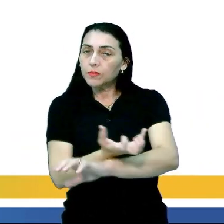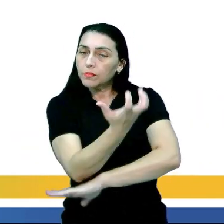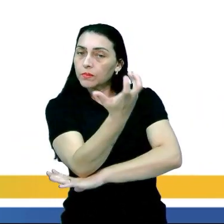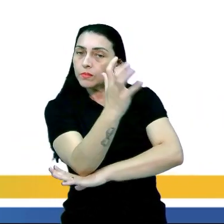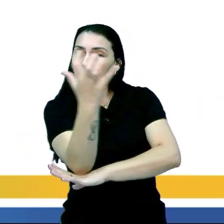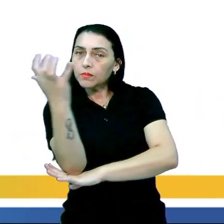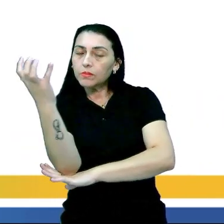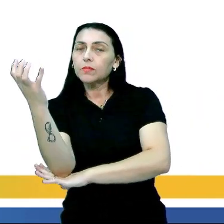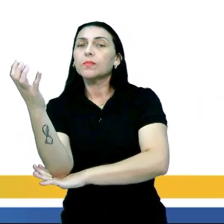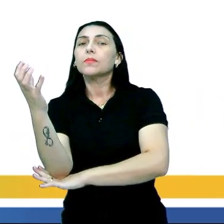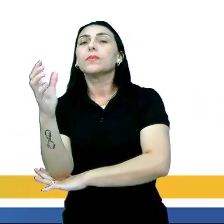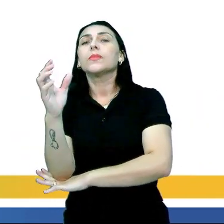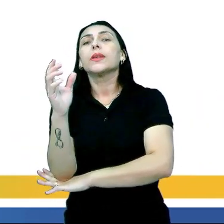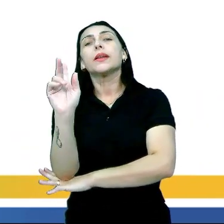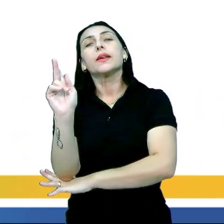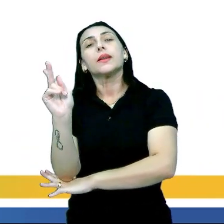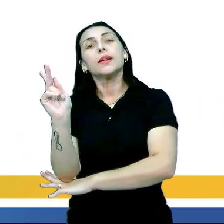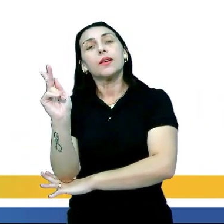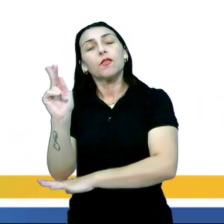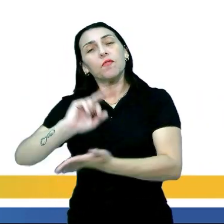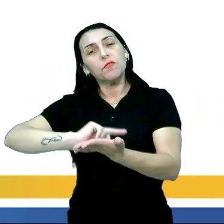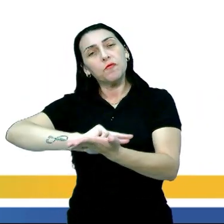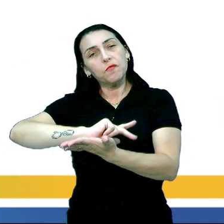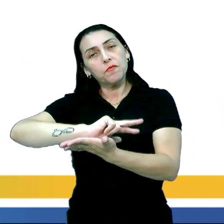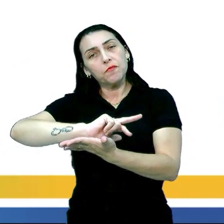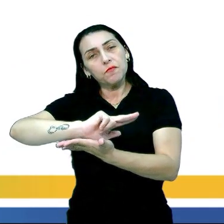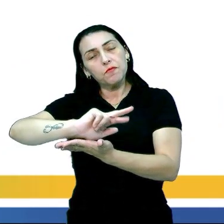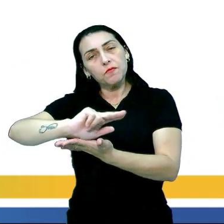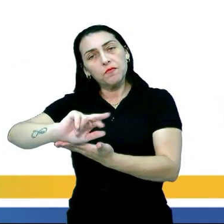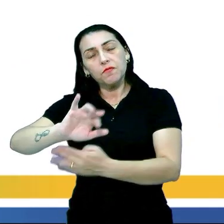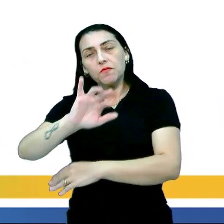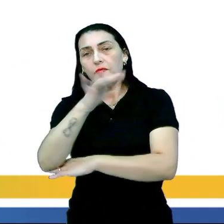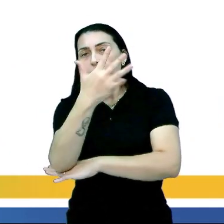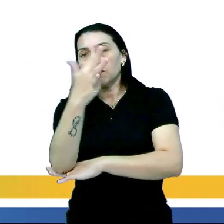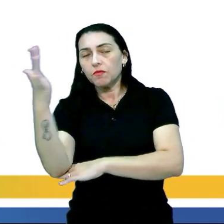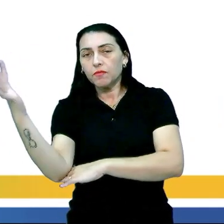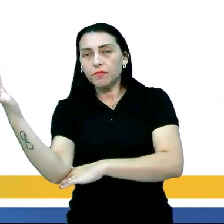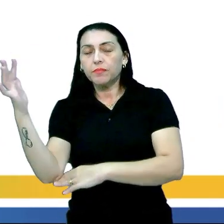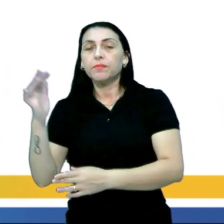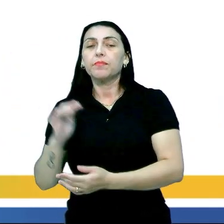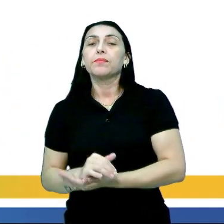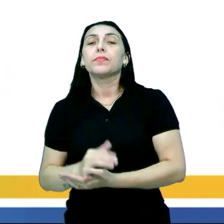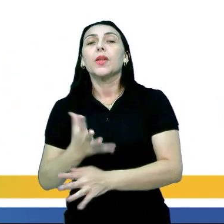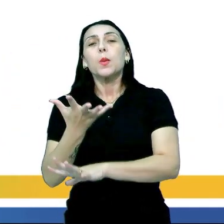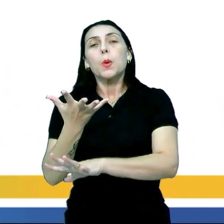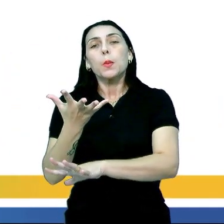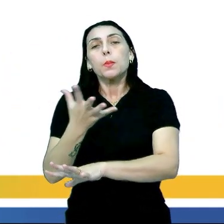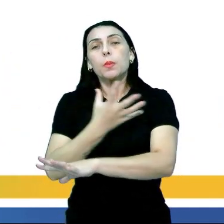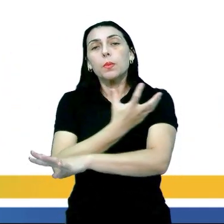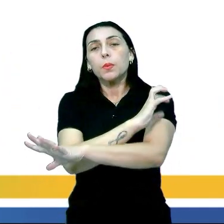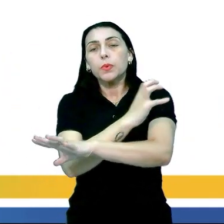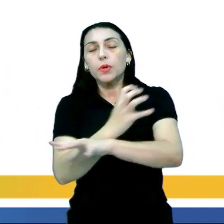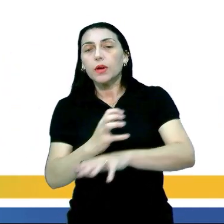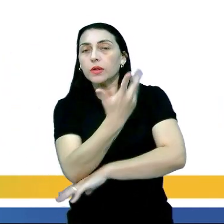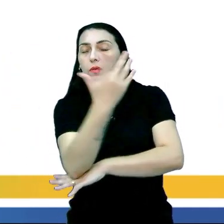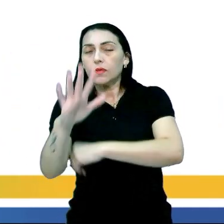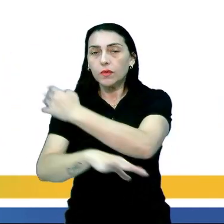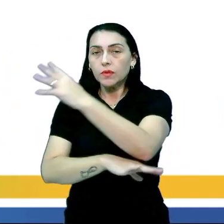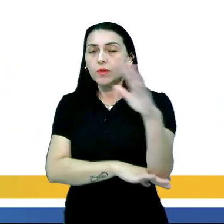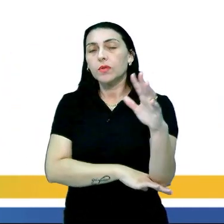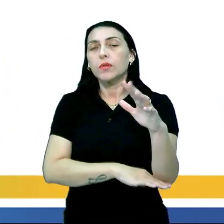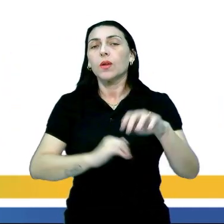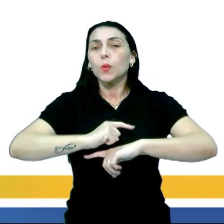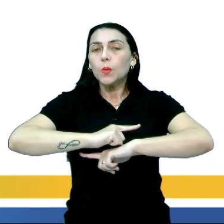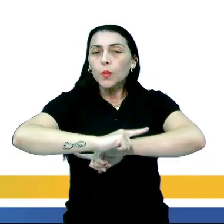vegetais heterogêneas, ou seja, espécies diversificadas, como cerrados, florestas,